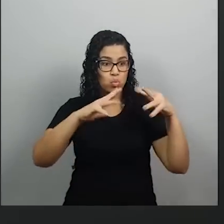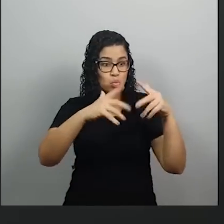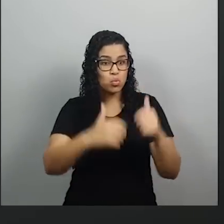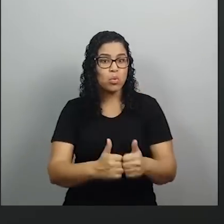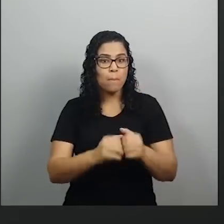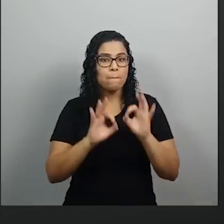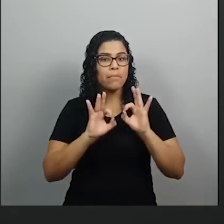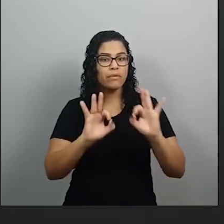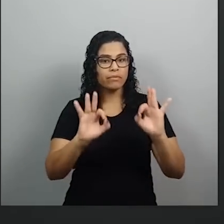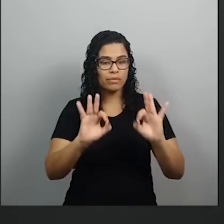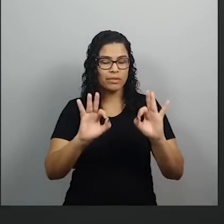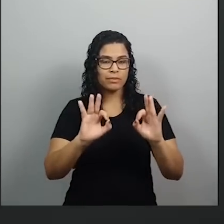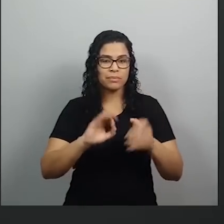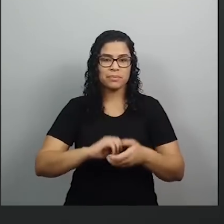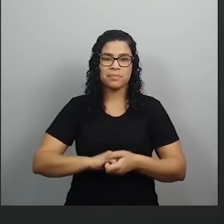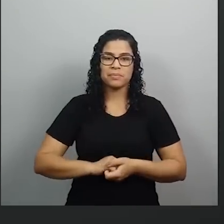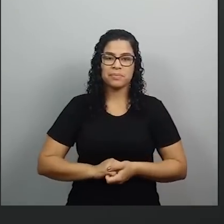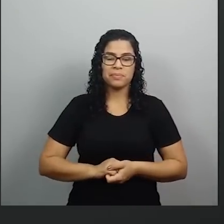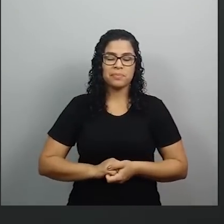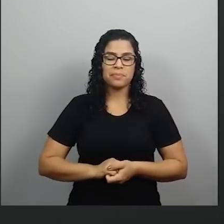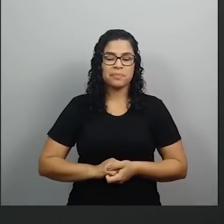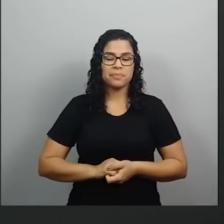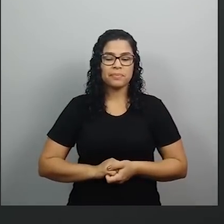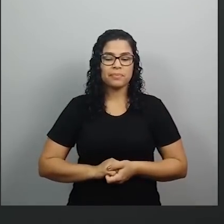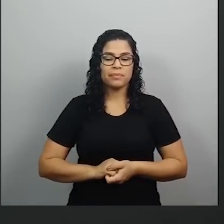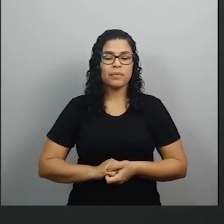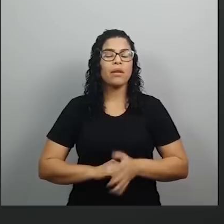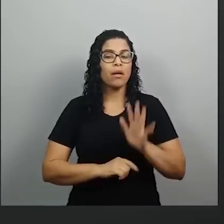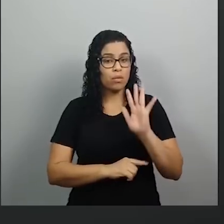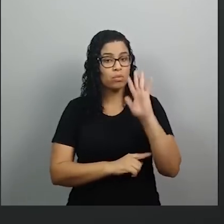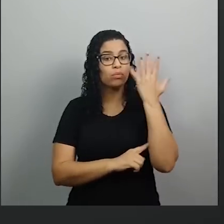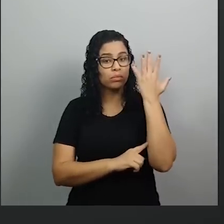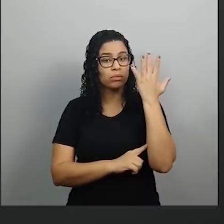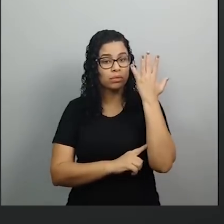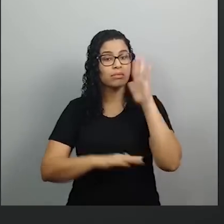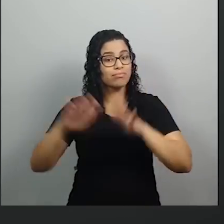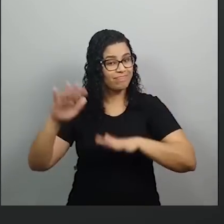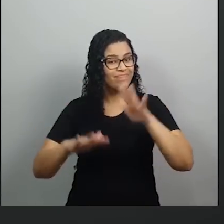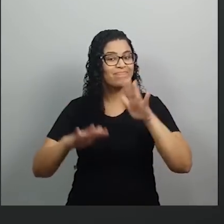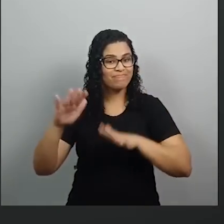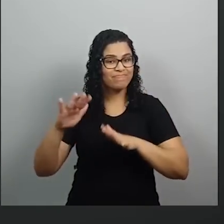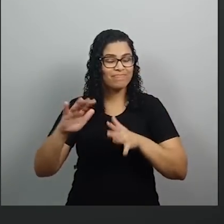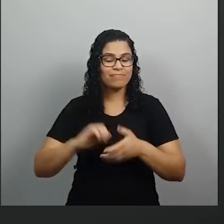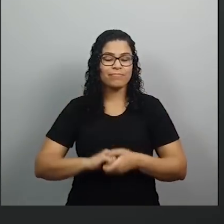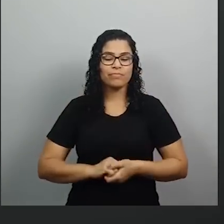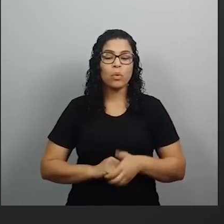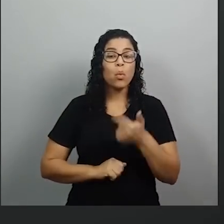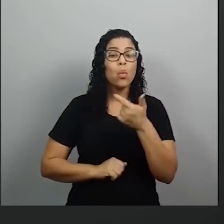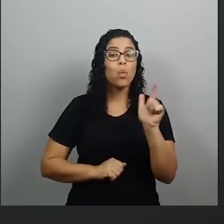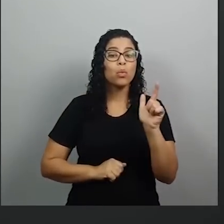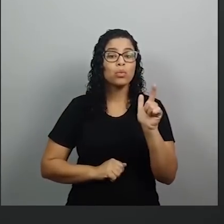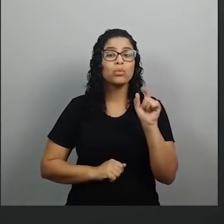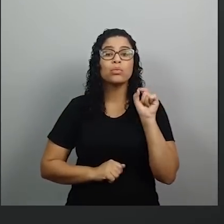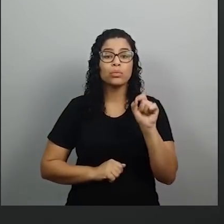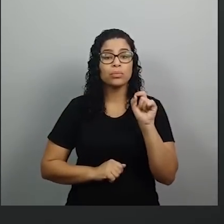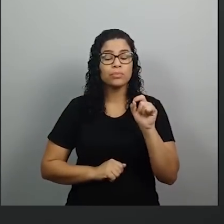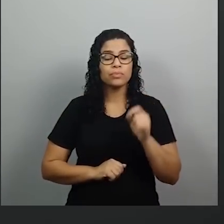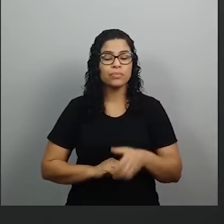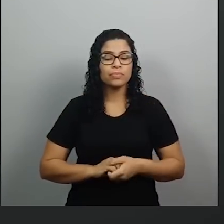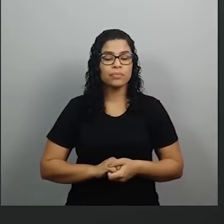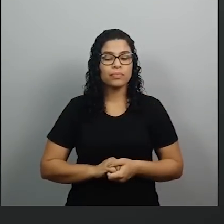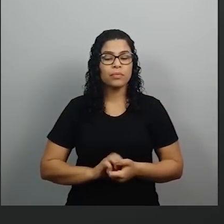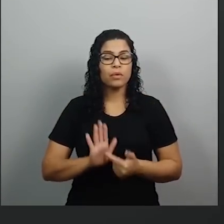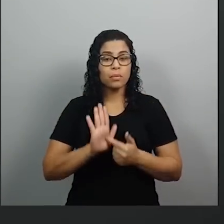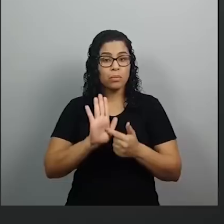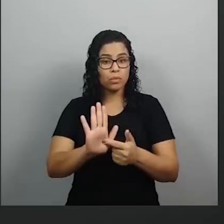É incrível. Mumificação ou conservação total. Rara? Bem rara. Um outro tipo é a... Deixa eu